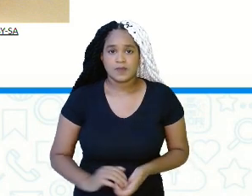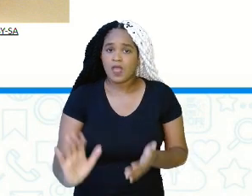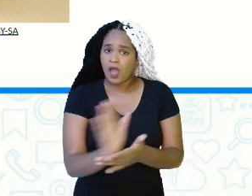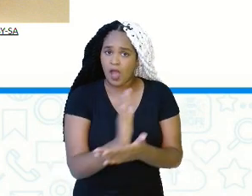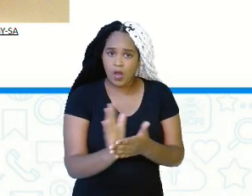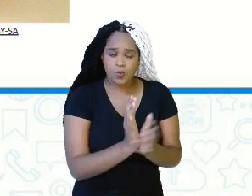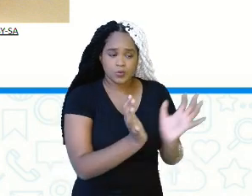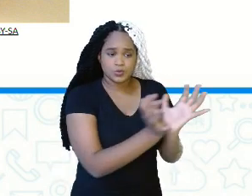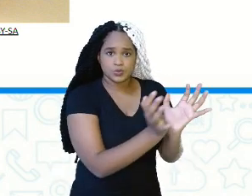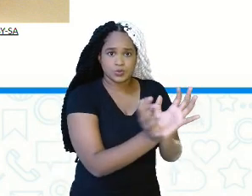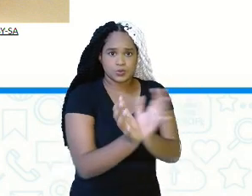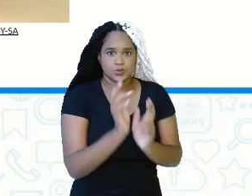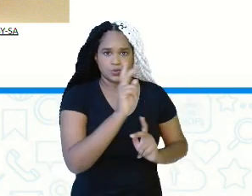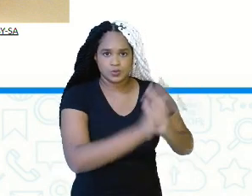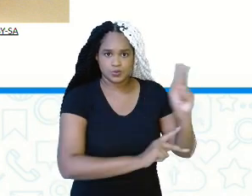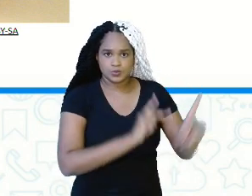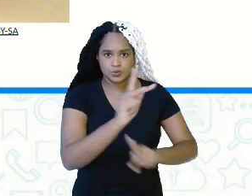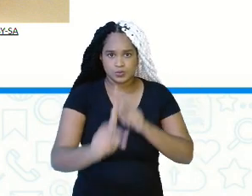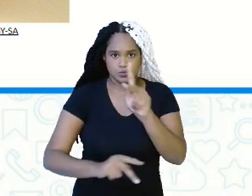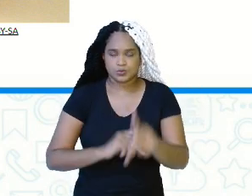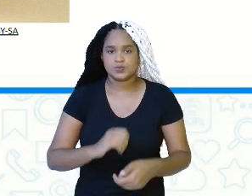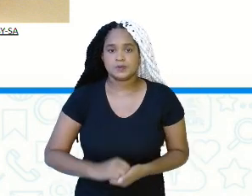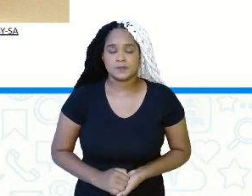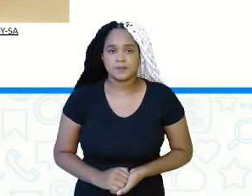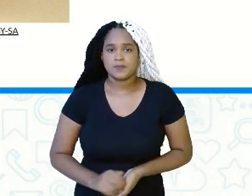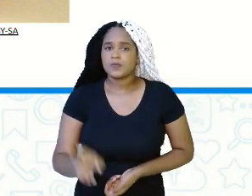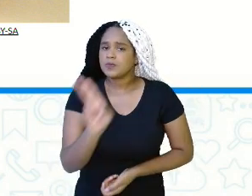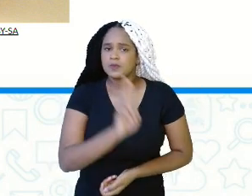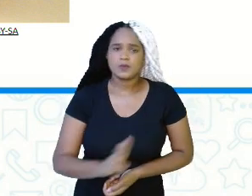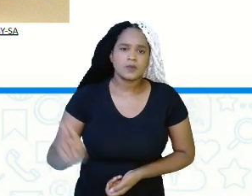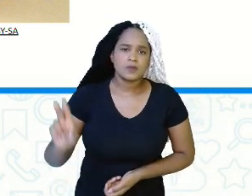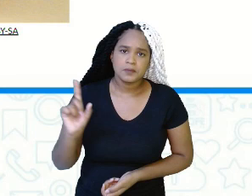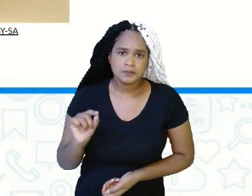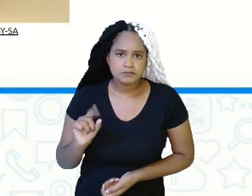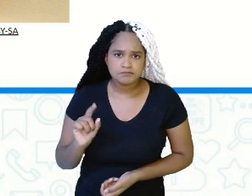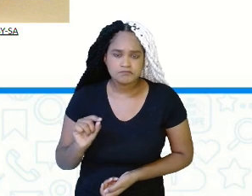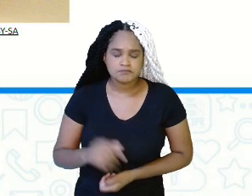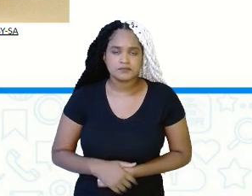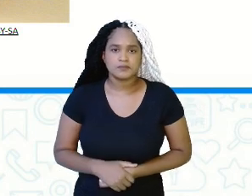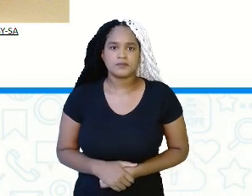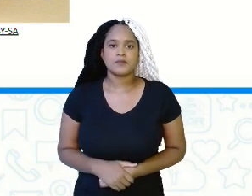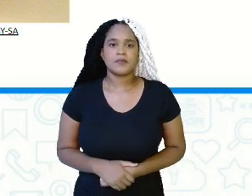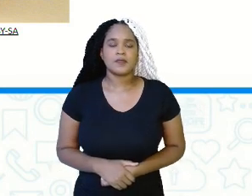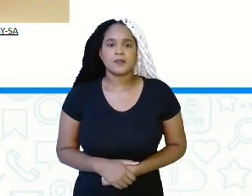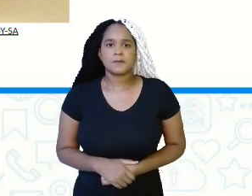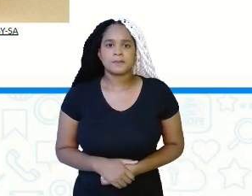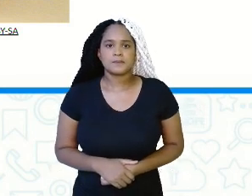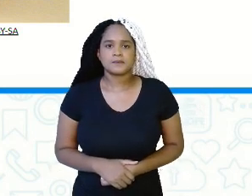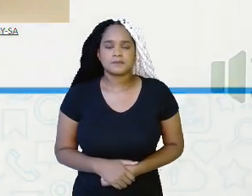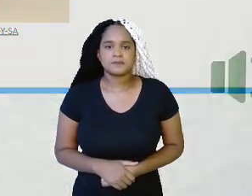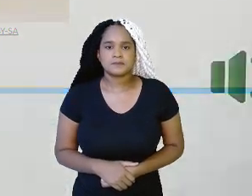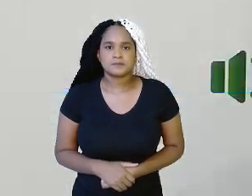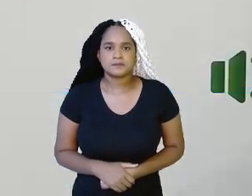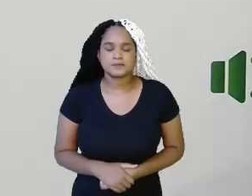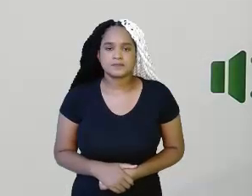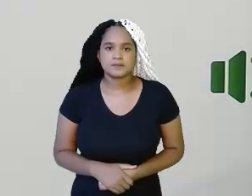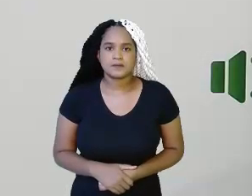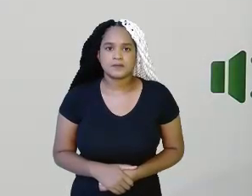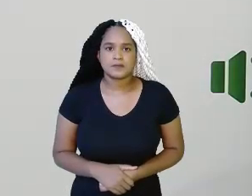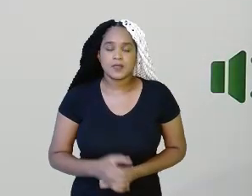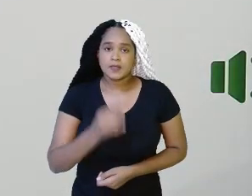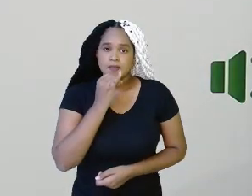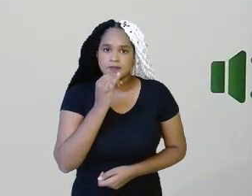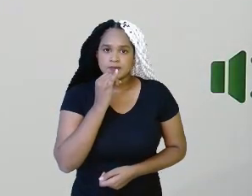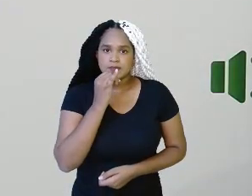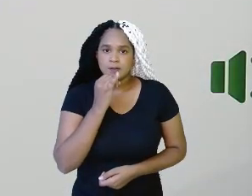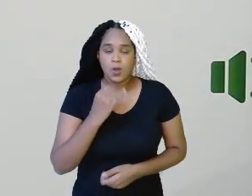tribos, alguns desses povos indígenas, eles usavam também como urna funerária. Então, eles guardavam os